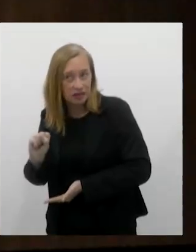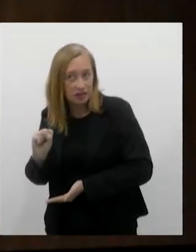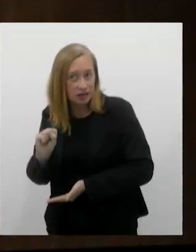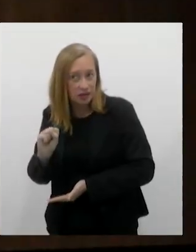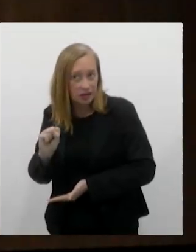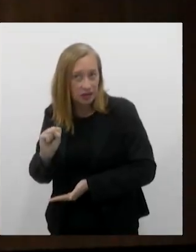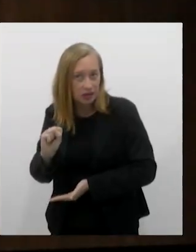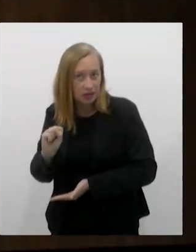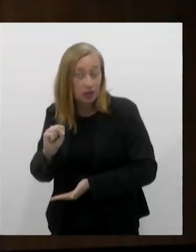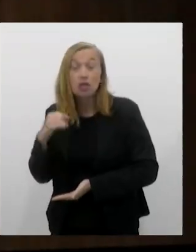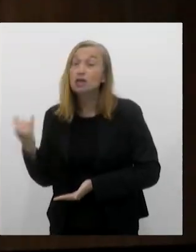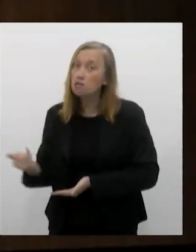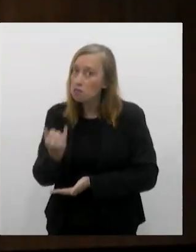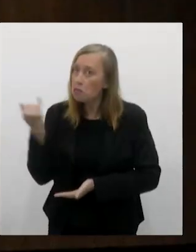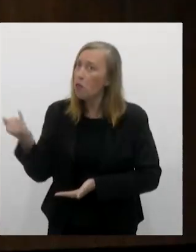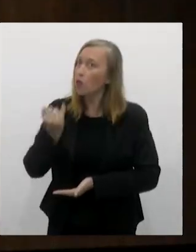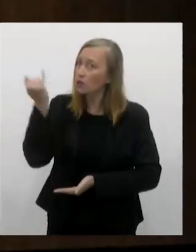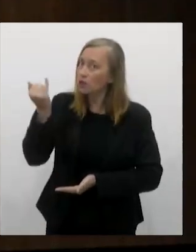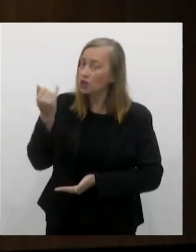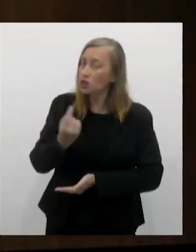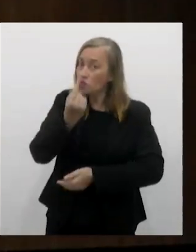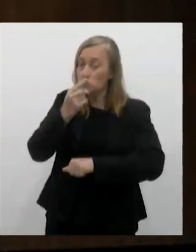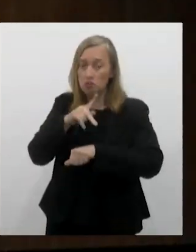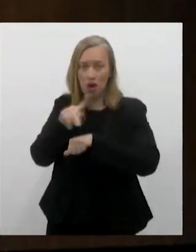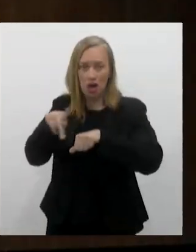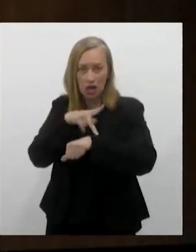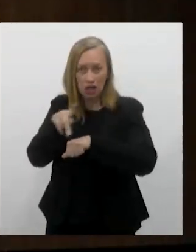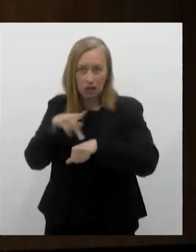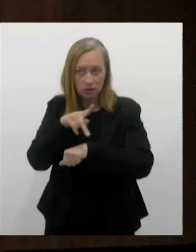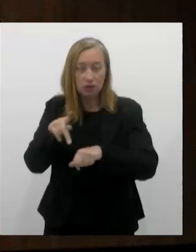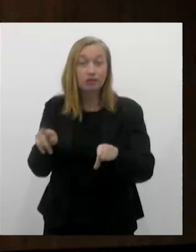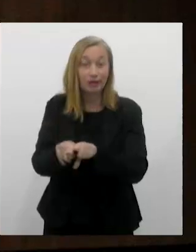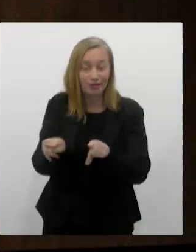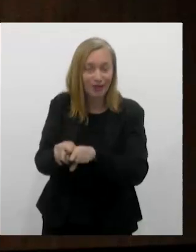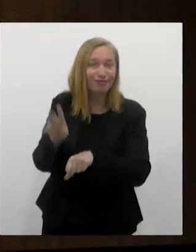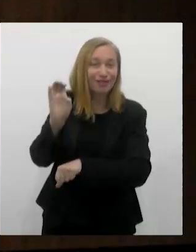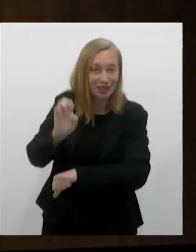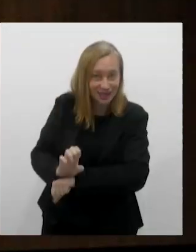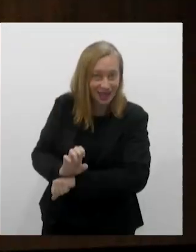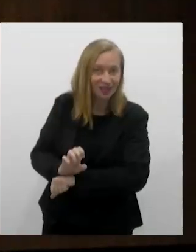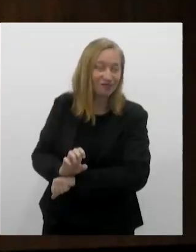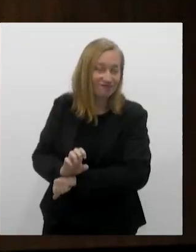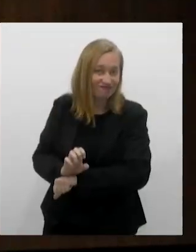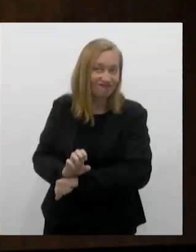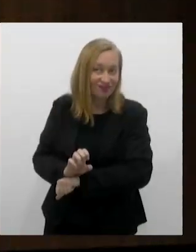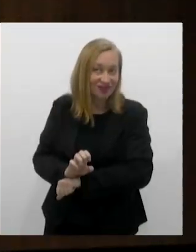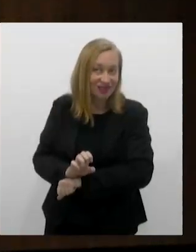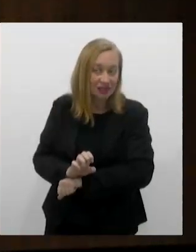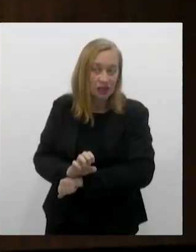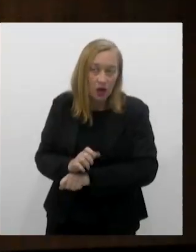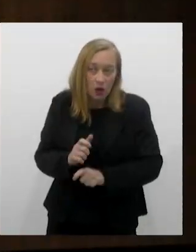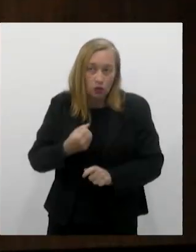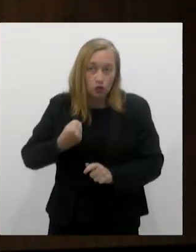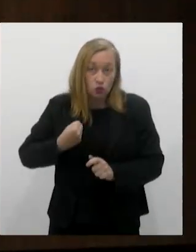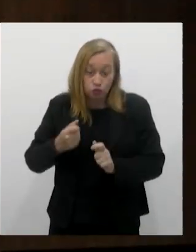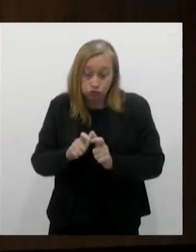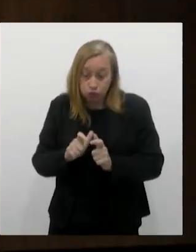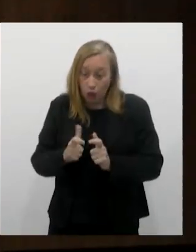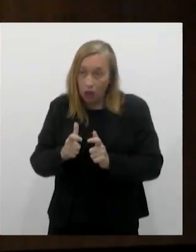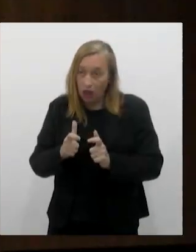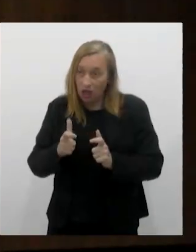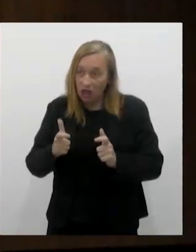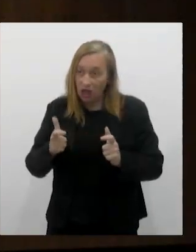Recursos esses tão importantes num país e num estado que vem crescendo